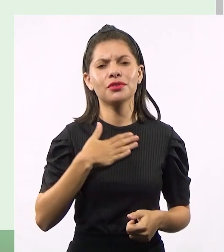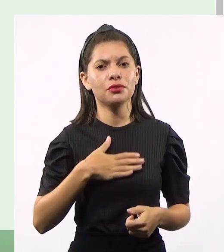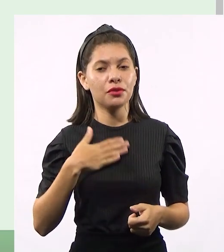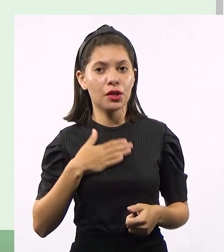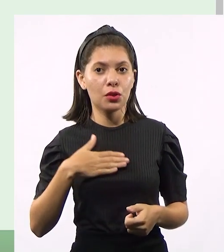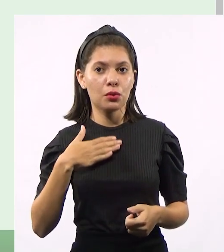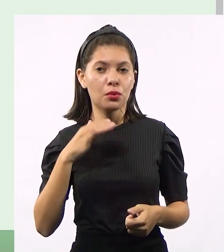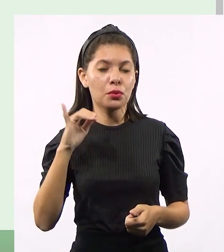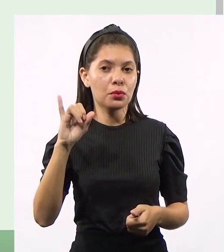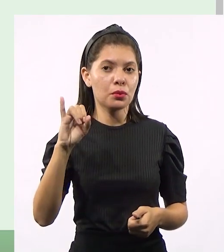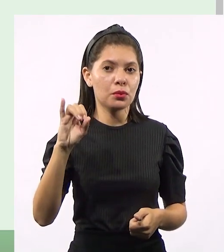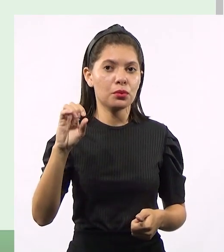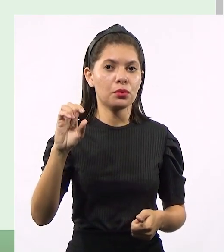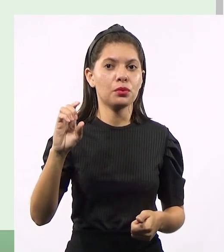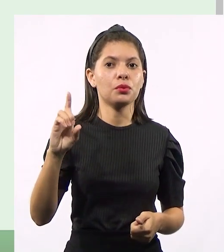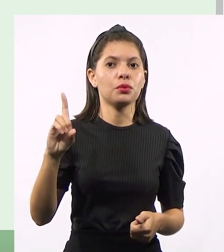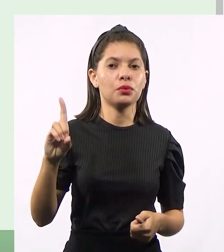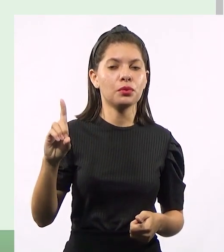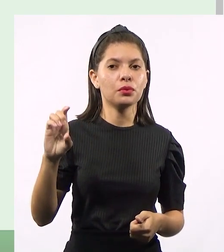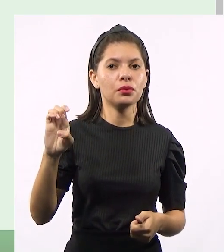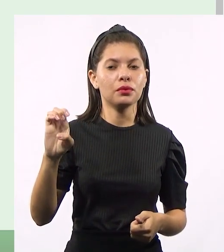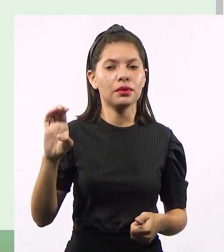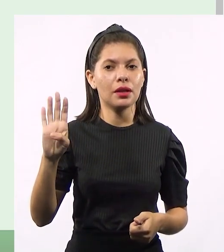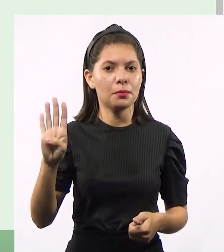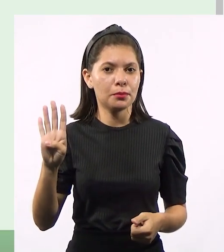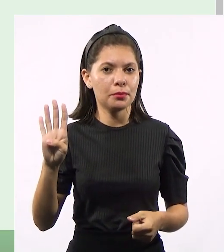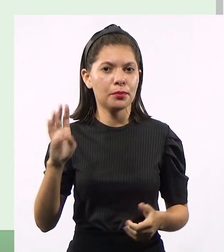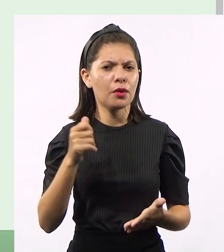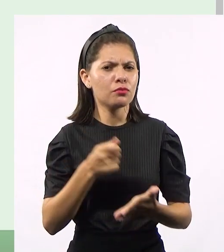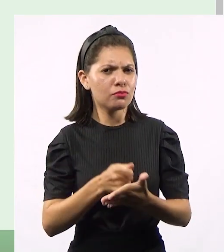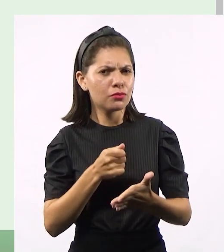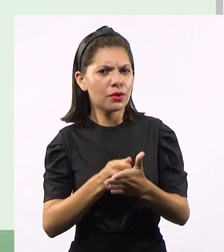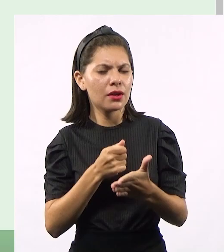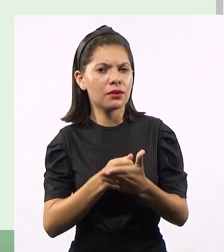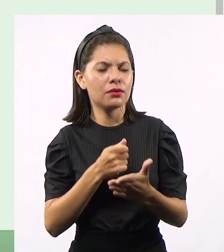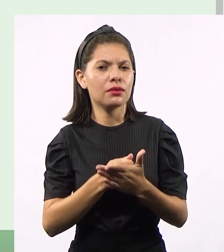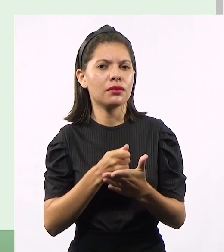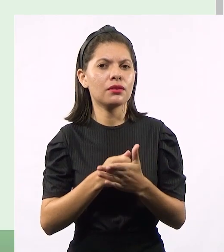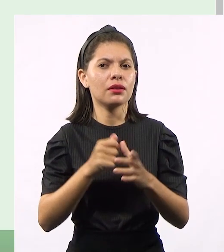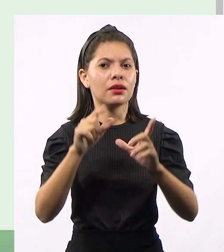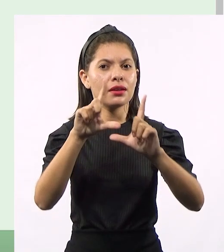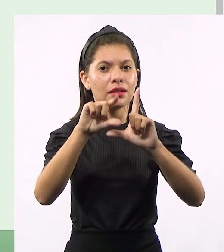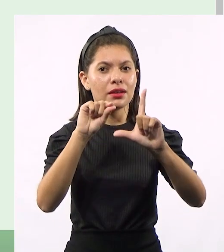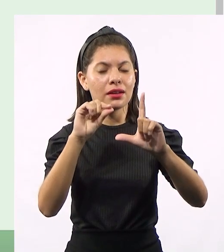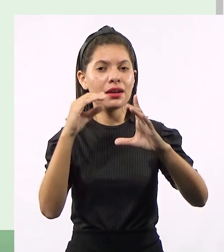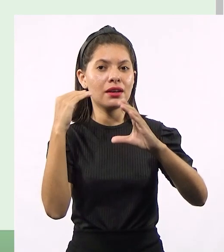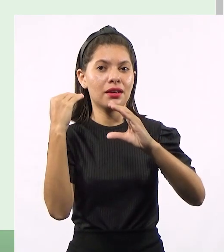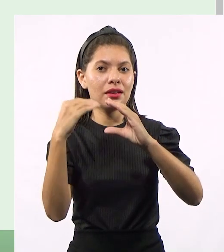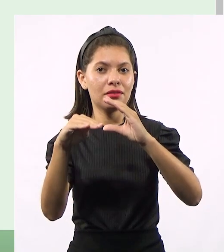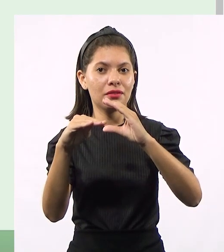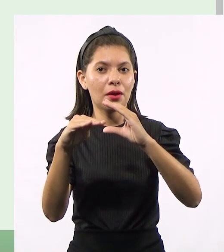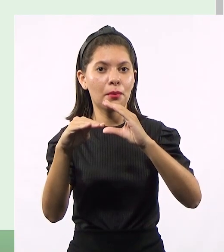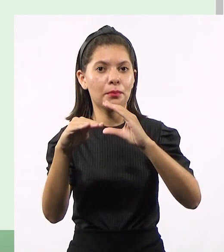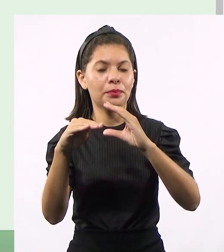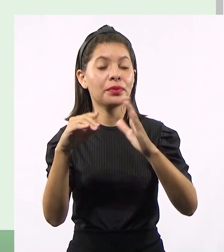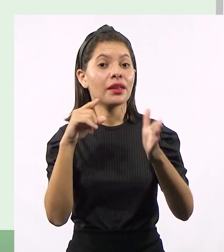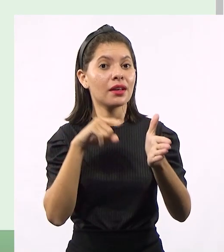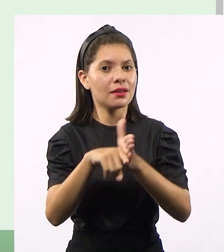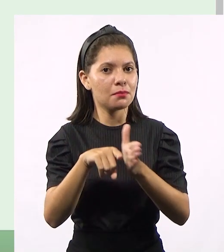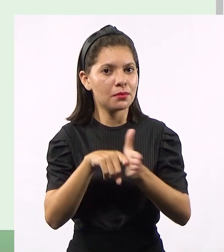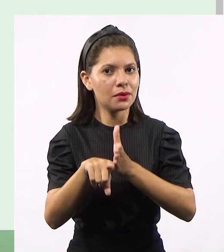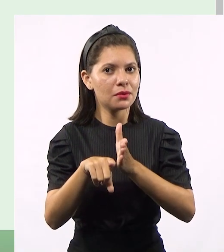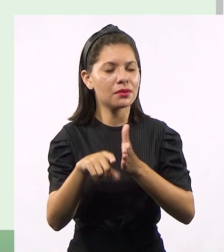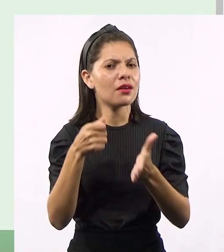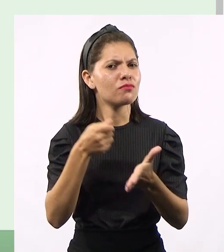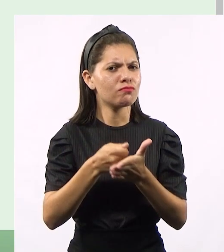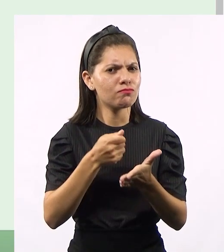escola? Observe que, como eu marquei como obrigatório, se eu clicar em enviar, ele vai avisar, ó, essa pergunta é